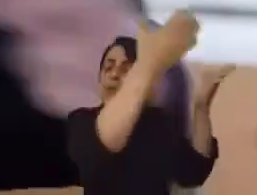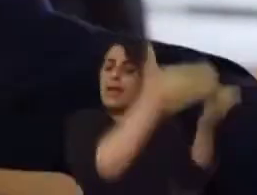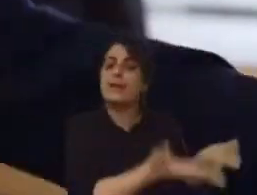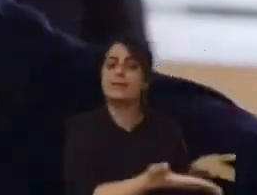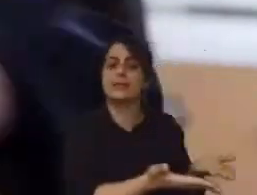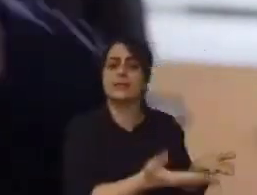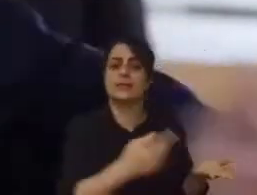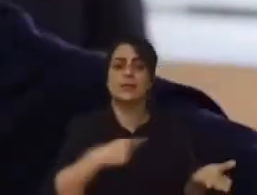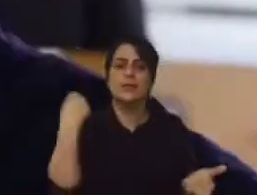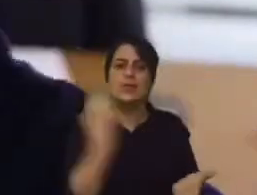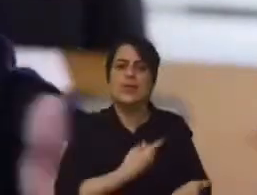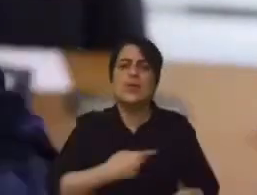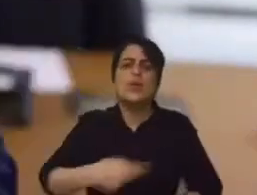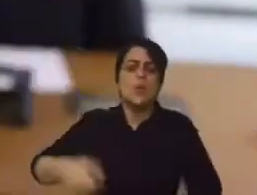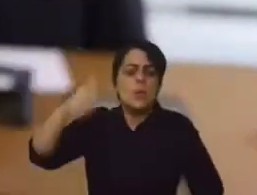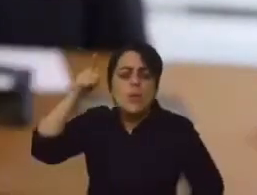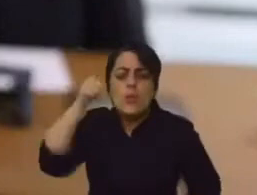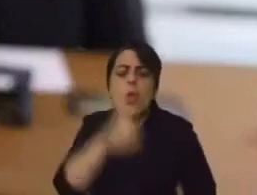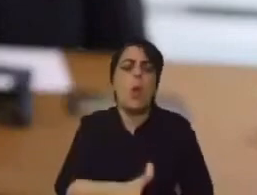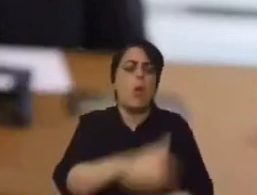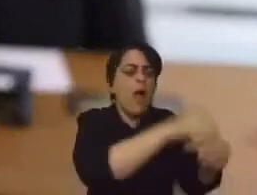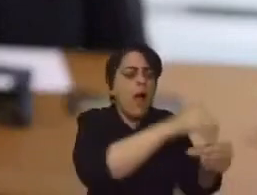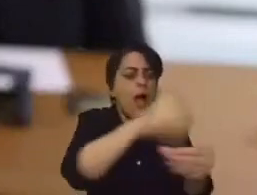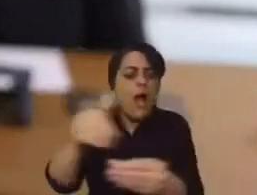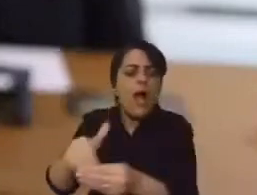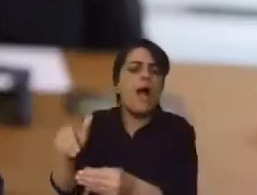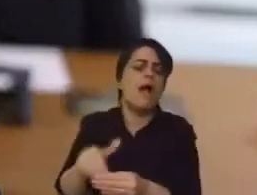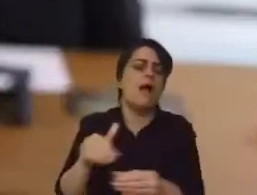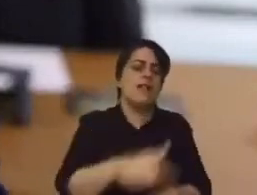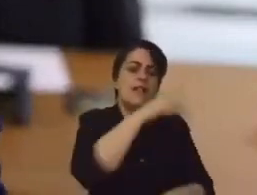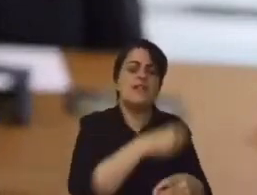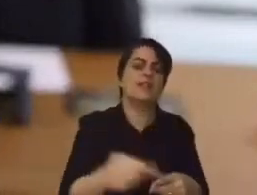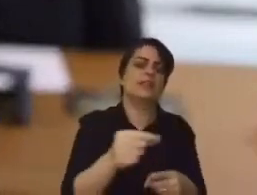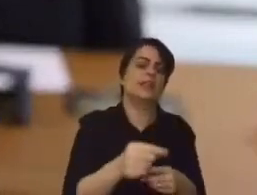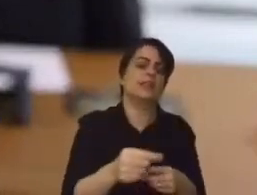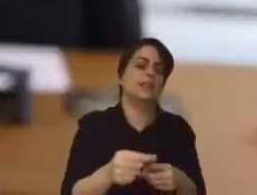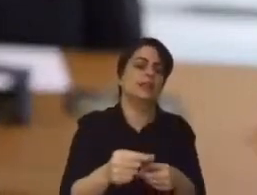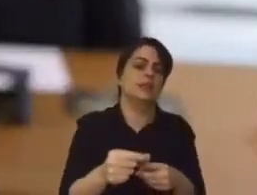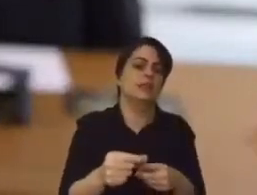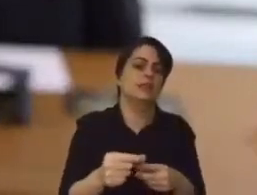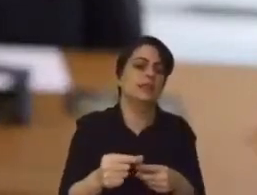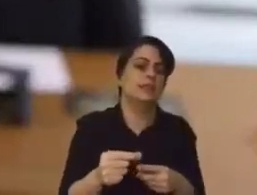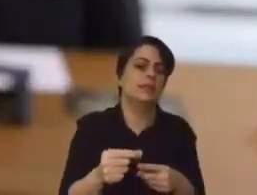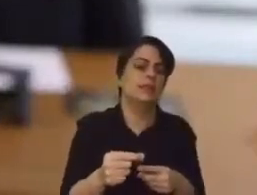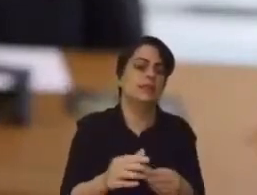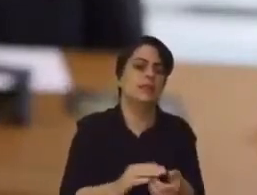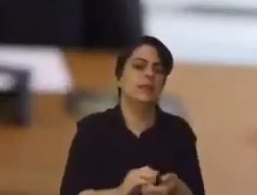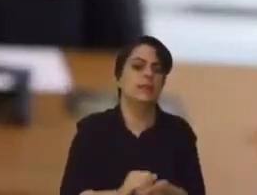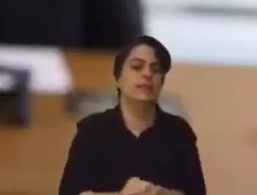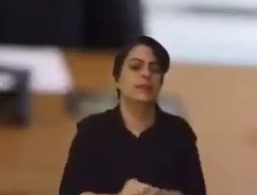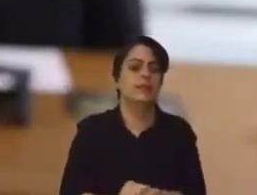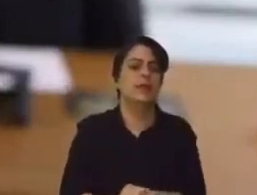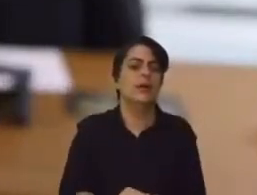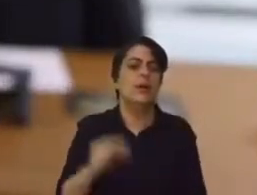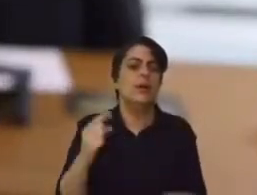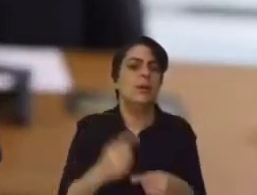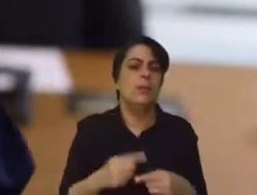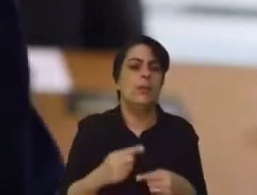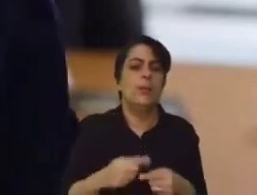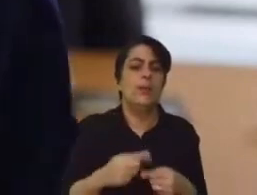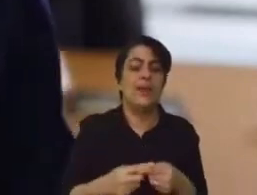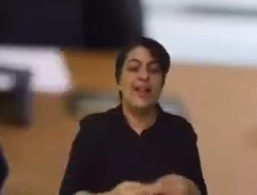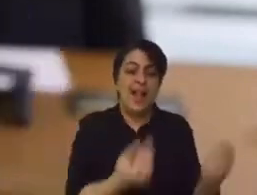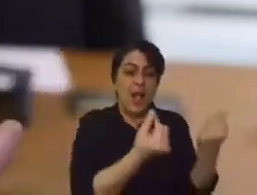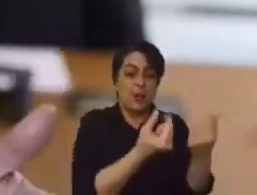600, 700, 800, porque não é ele que está dando, é o próprio dinheiro do povo que está sendo devolvido ao povo para que